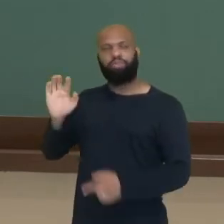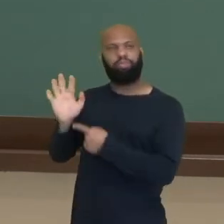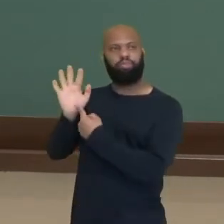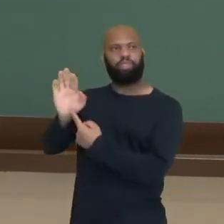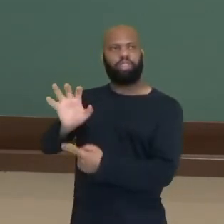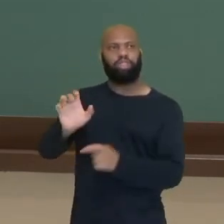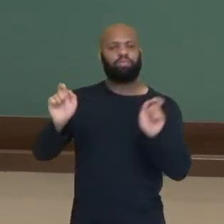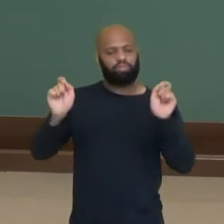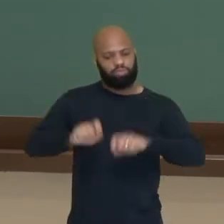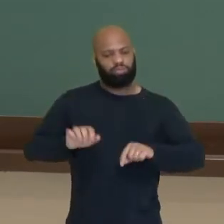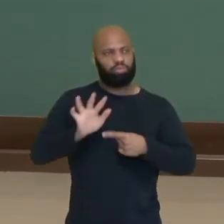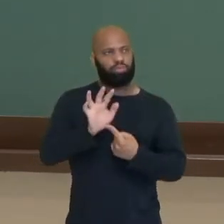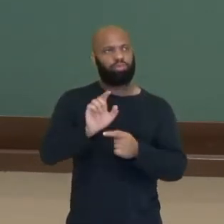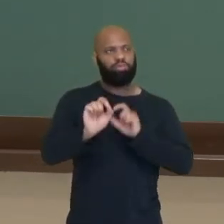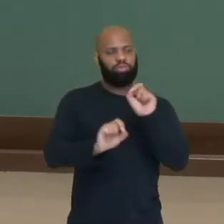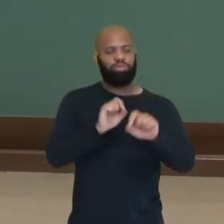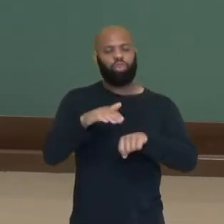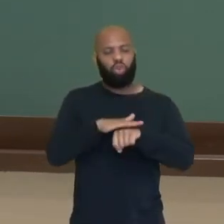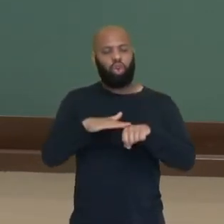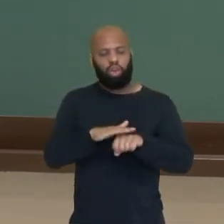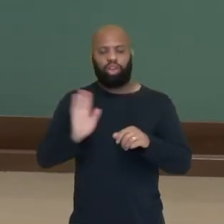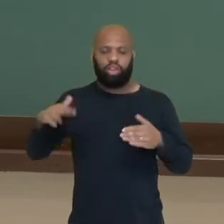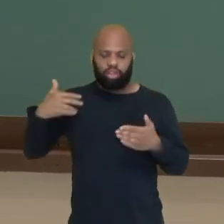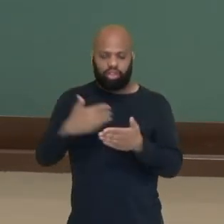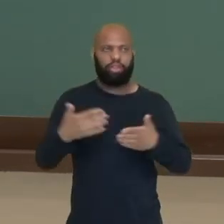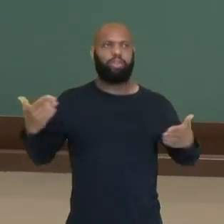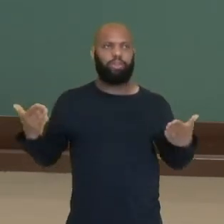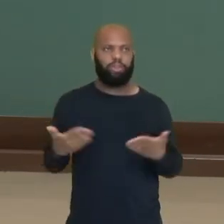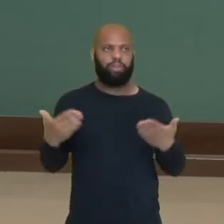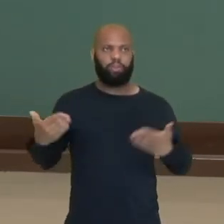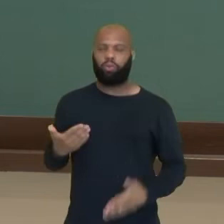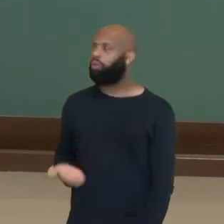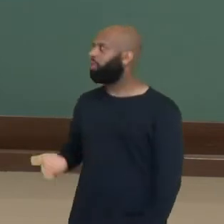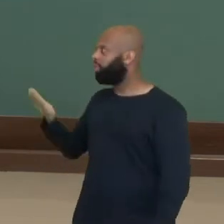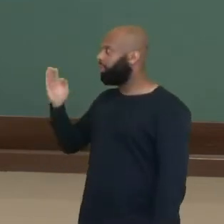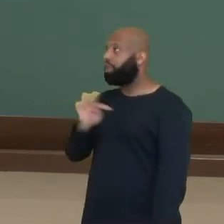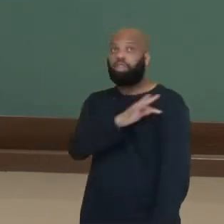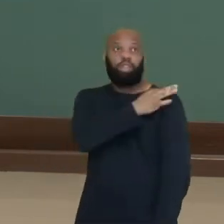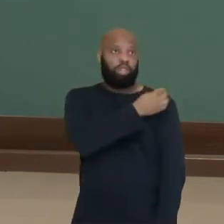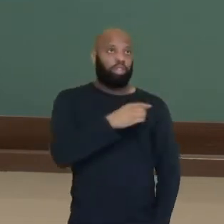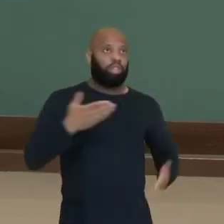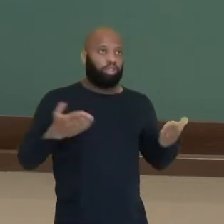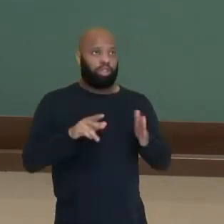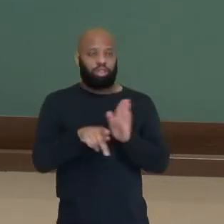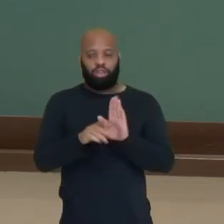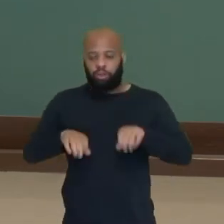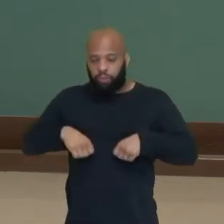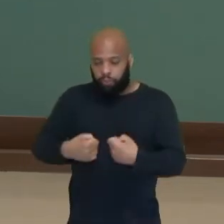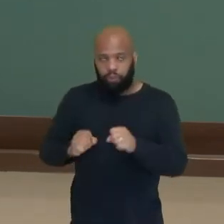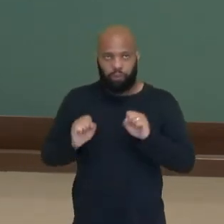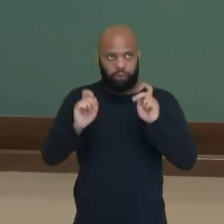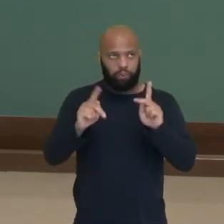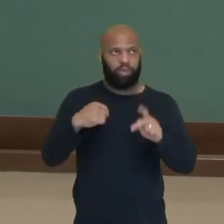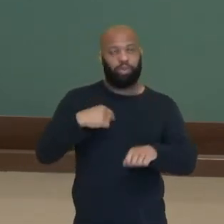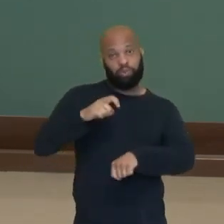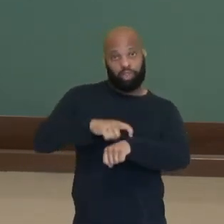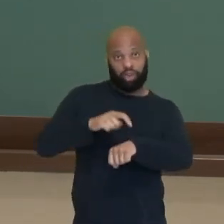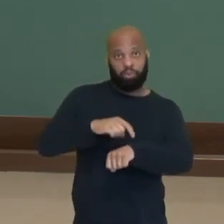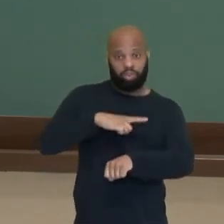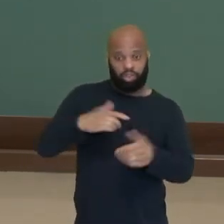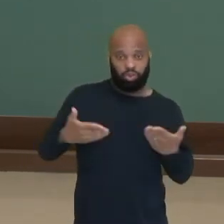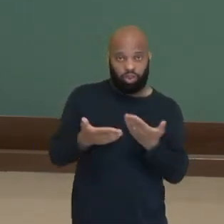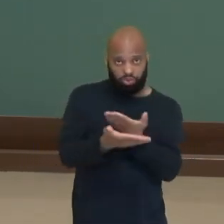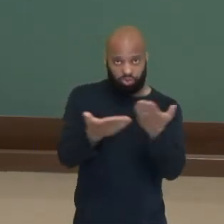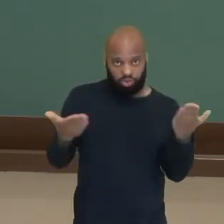pode mostrar um pouquinho do que nós conversamos até agora, essa questão das técnicas mais defensivas, não é mesmo? Eu vou dar um tempinho